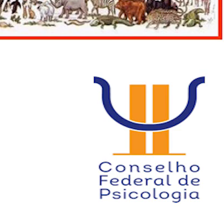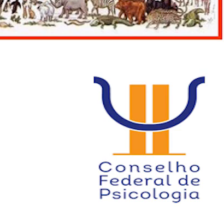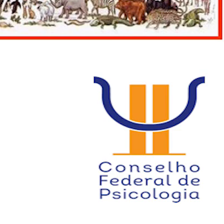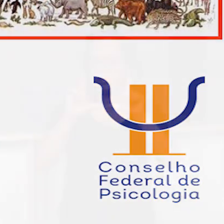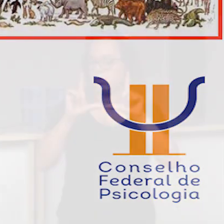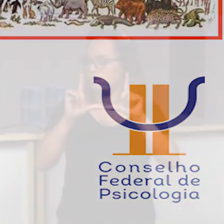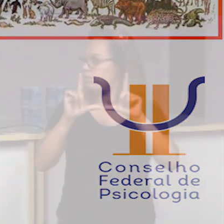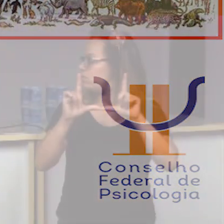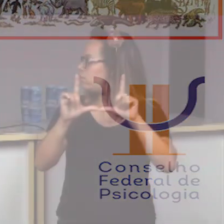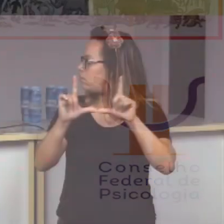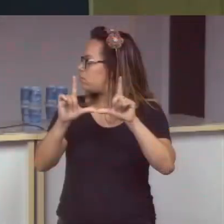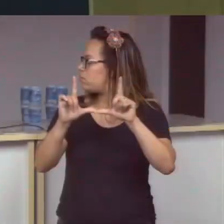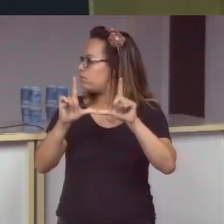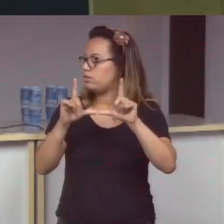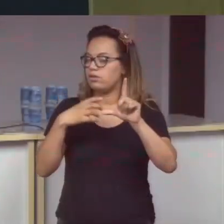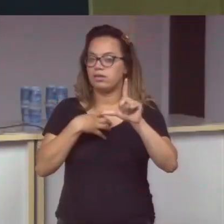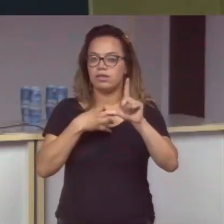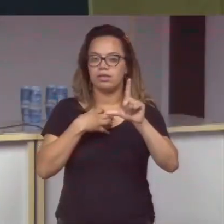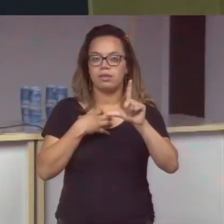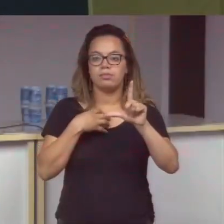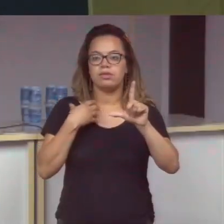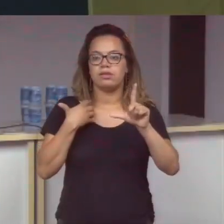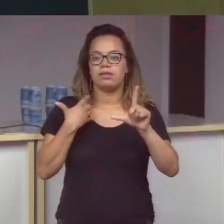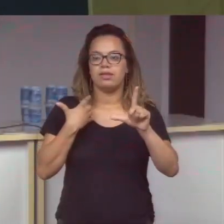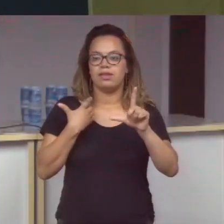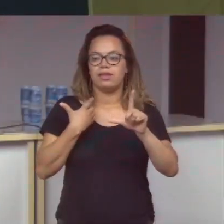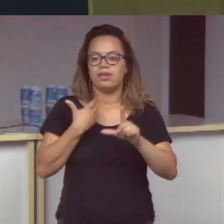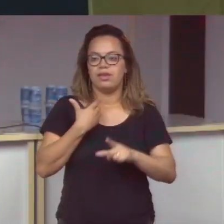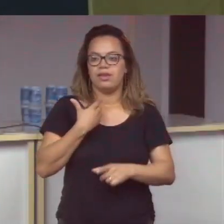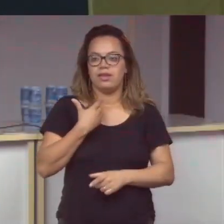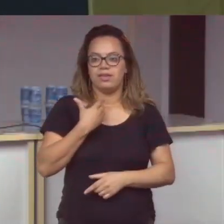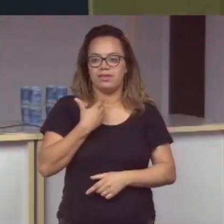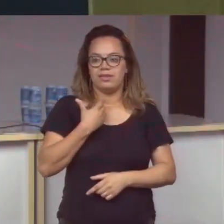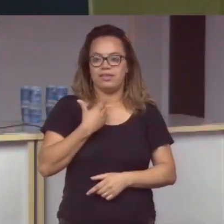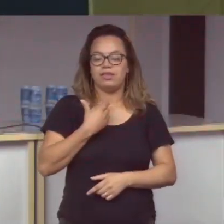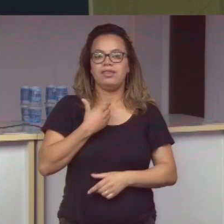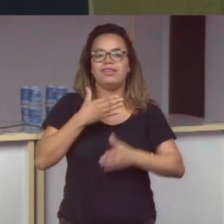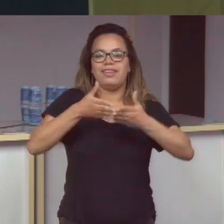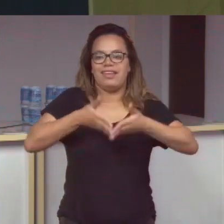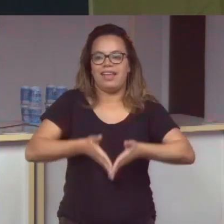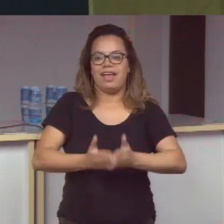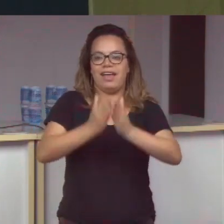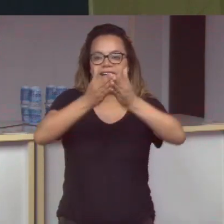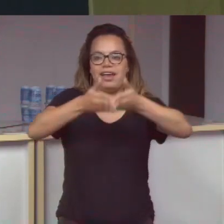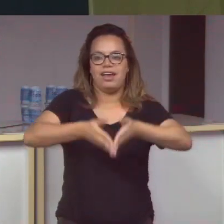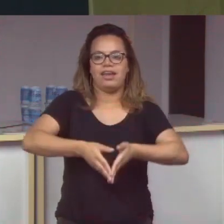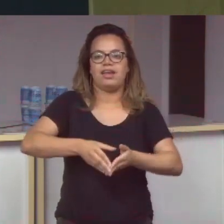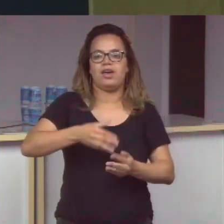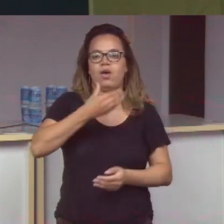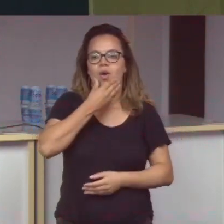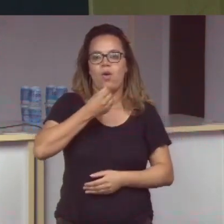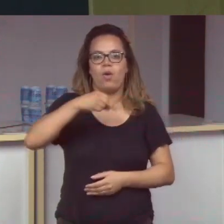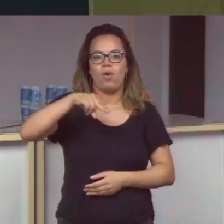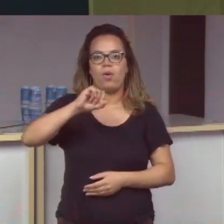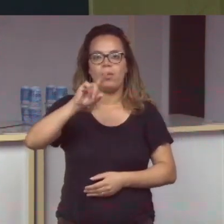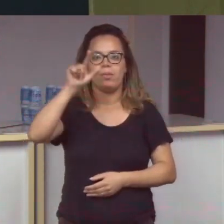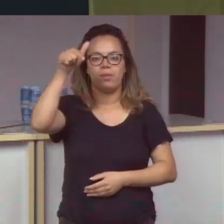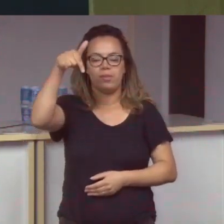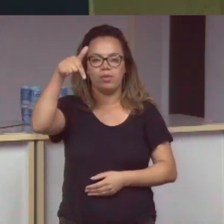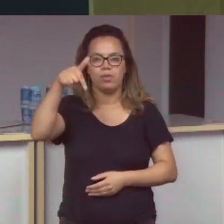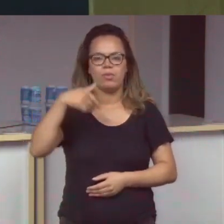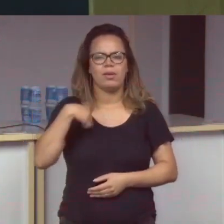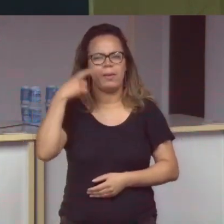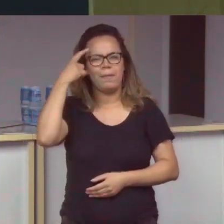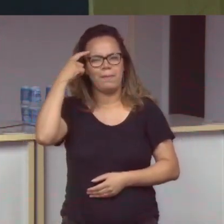aí, já que precisamos ter um pouquinho de humor, né? A Arca de Noé. E vamos falar, pensando no